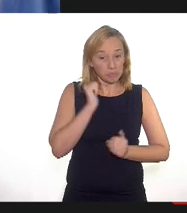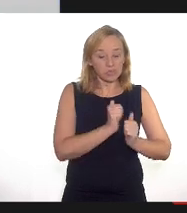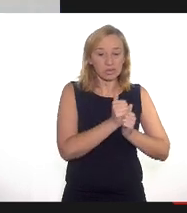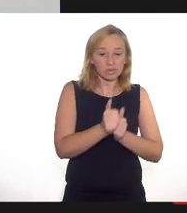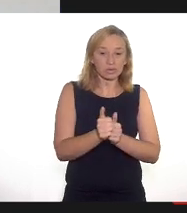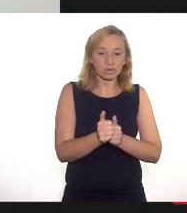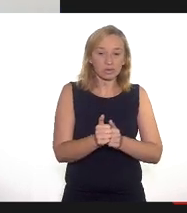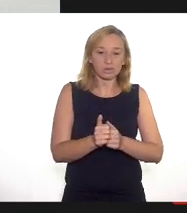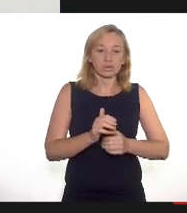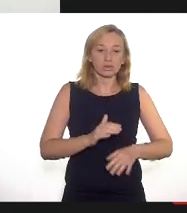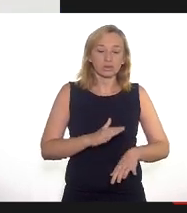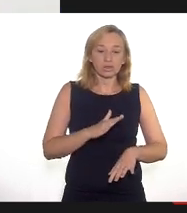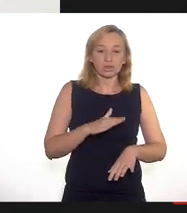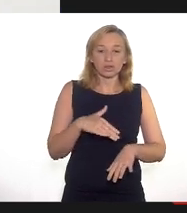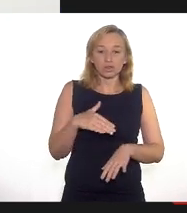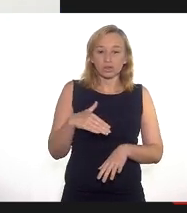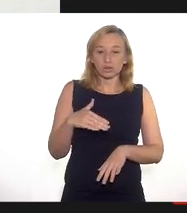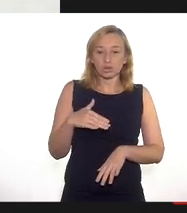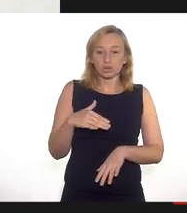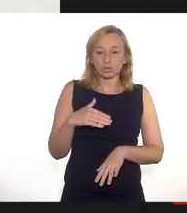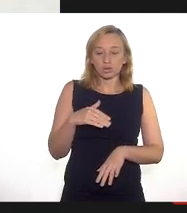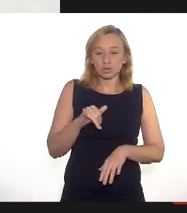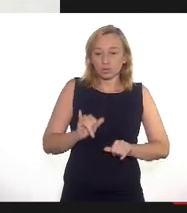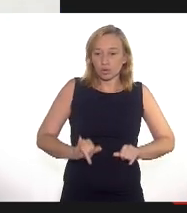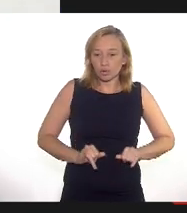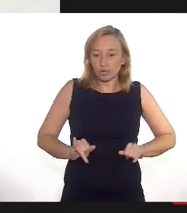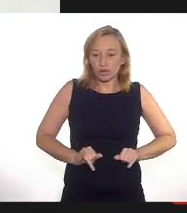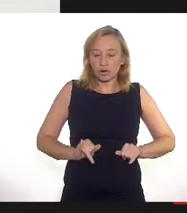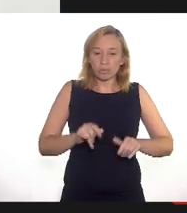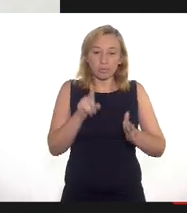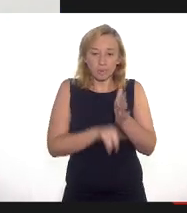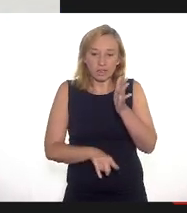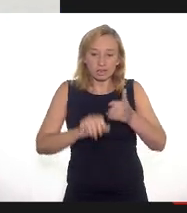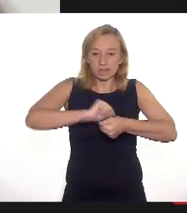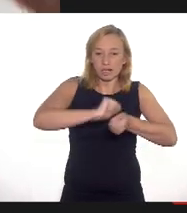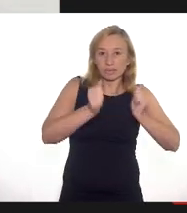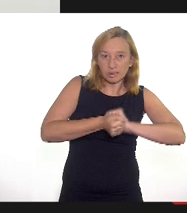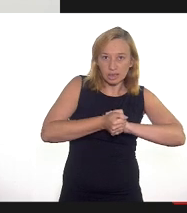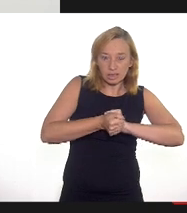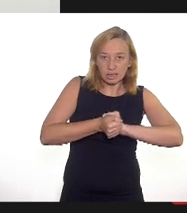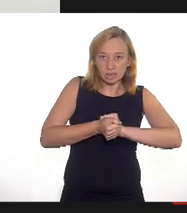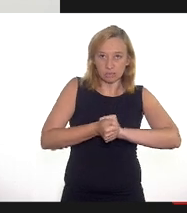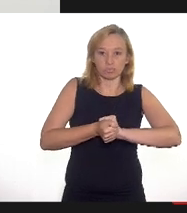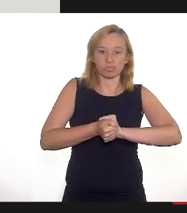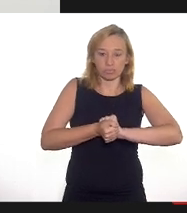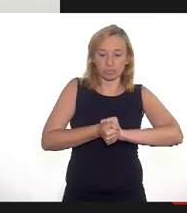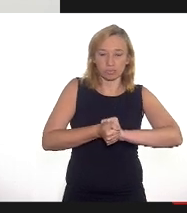que sofreu menos na adaptação e na virada de chave para o ensino remoto.